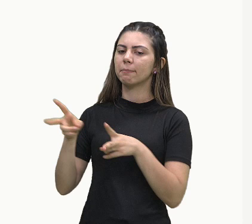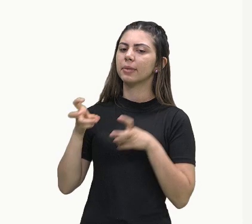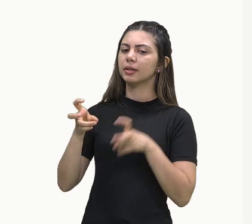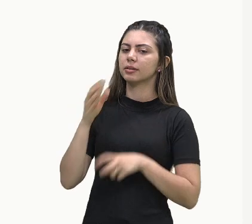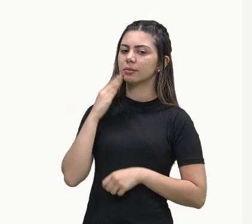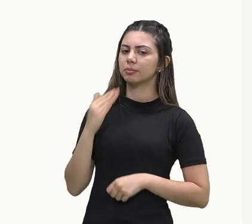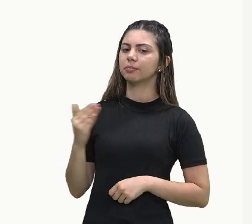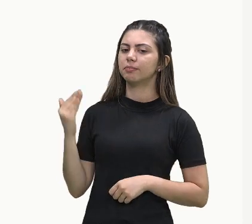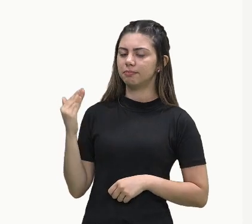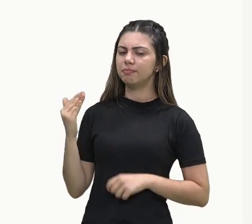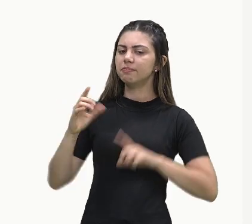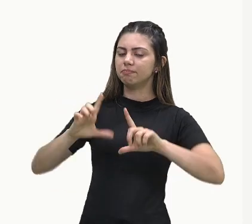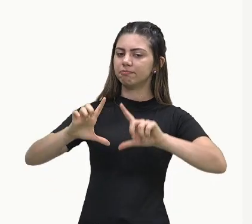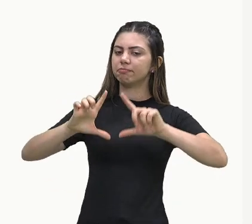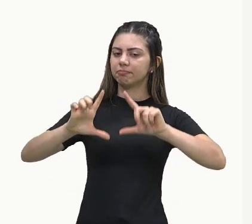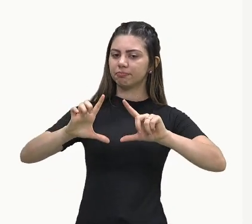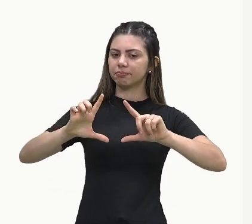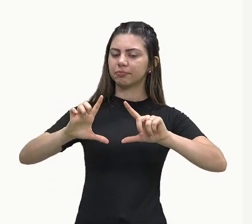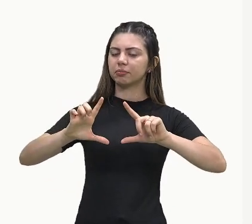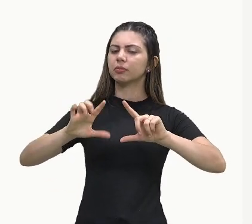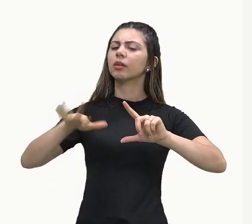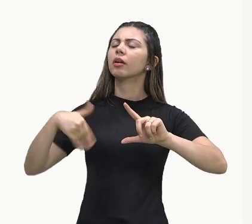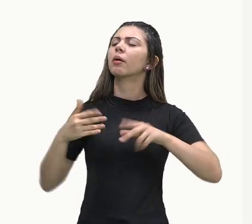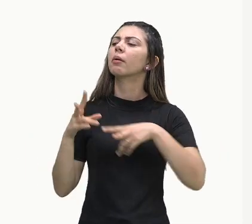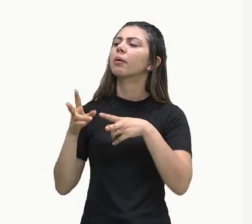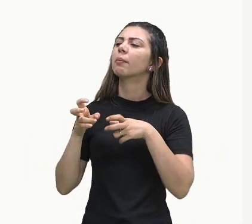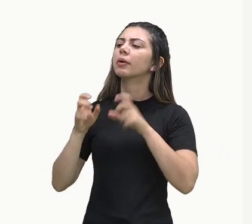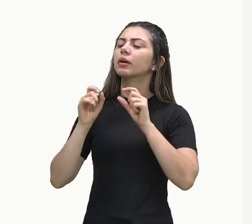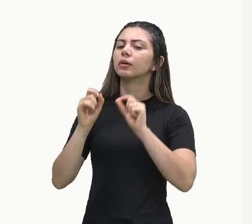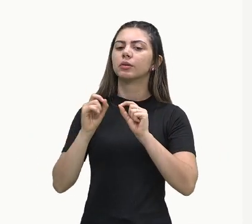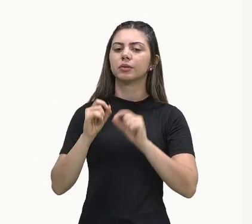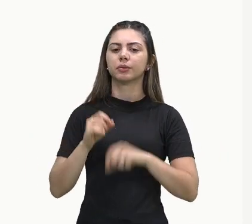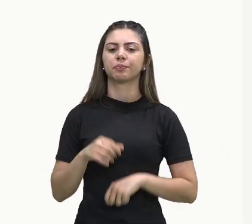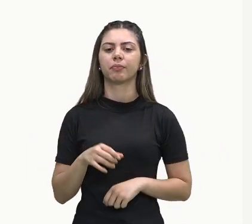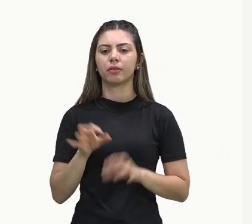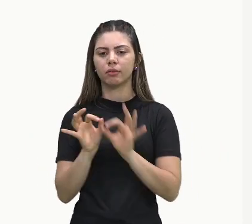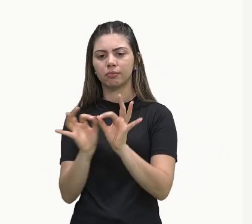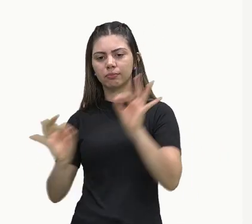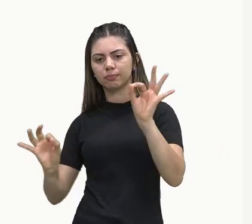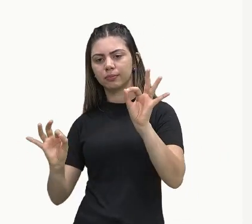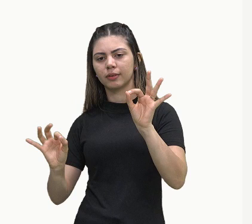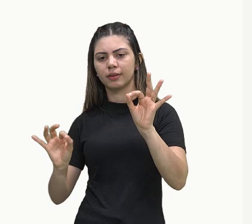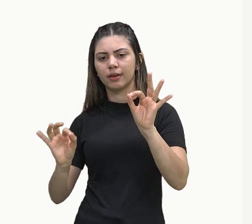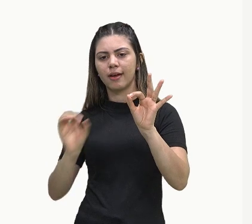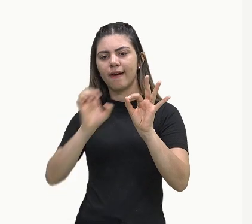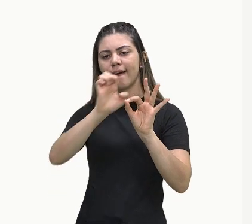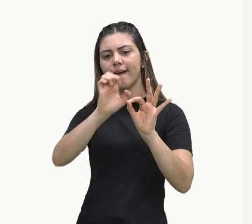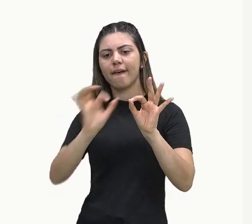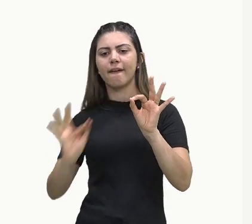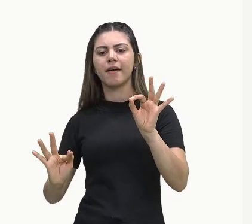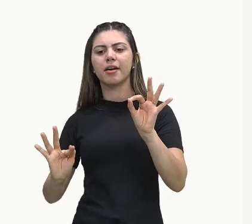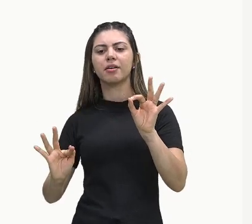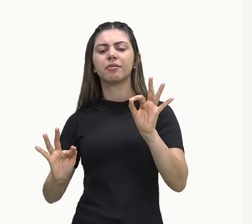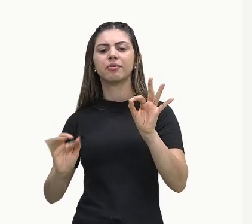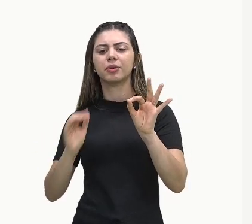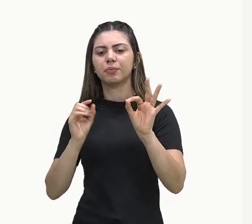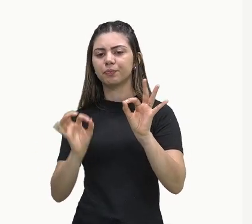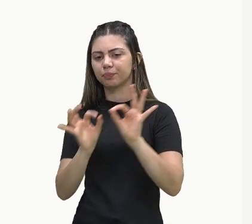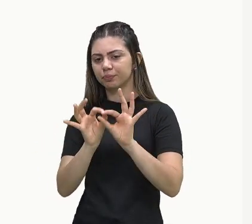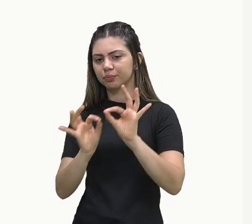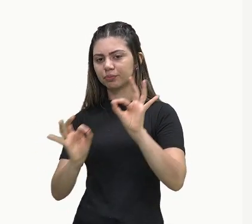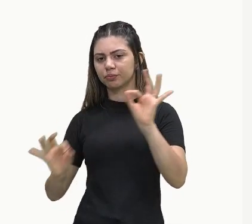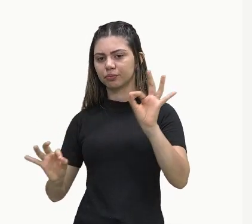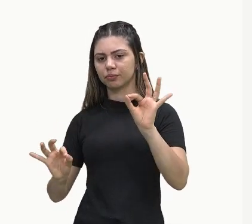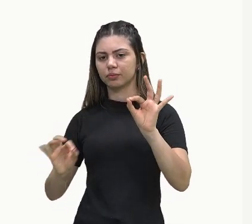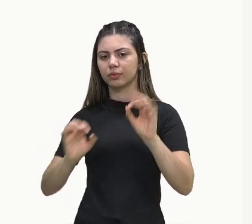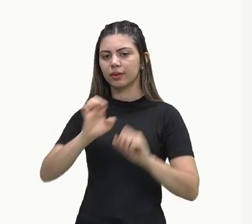nosso triângulo né e observe que o lado ef aqui né né el tem segmentos